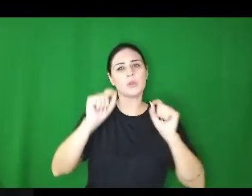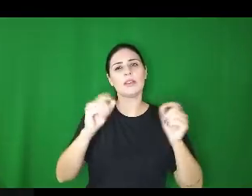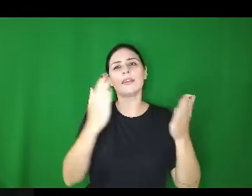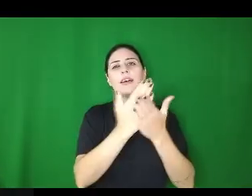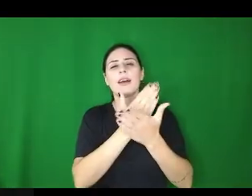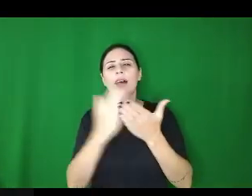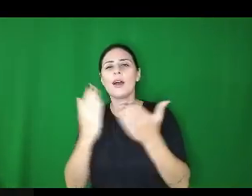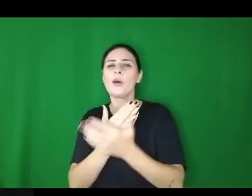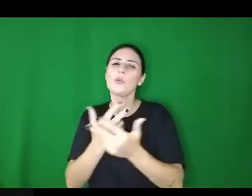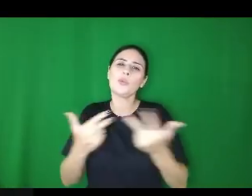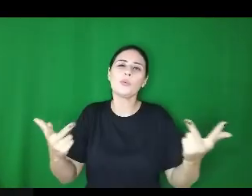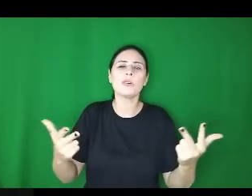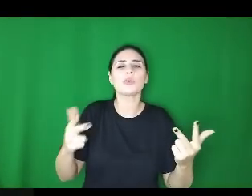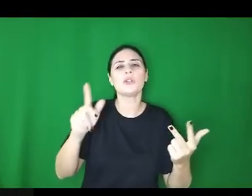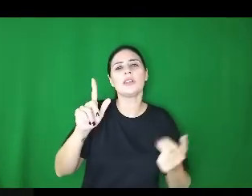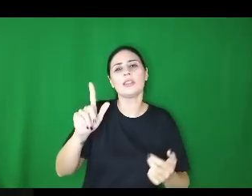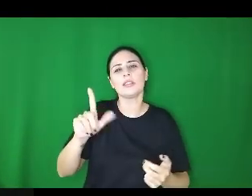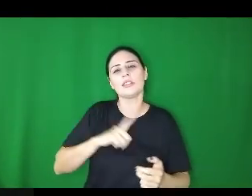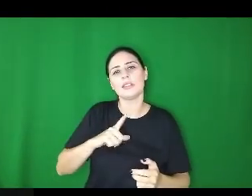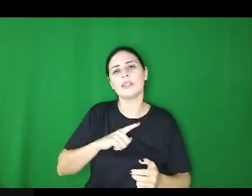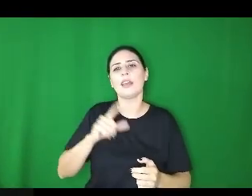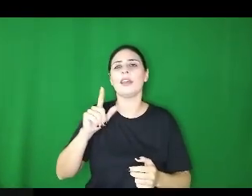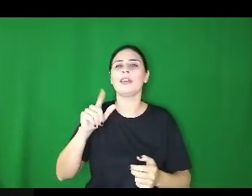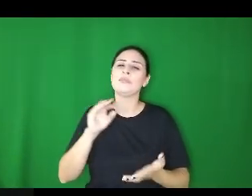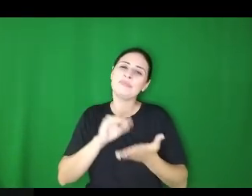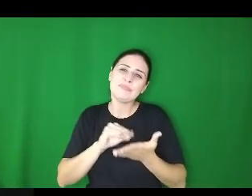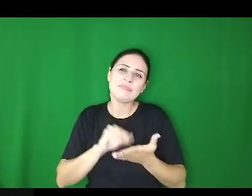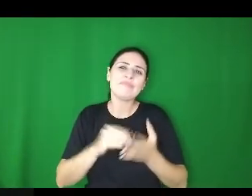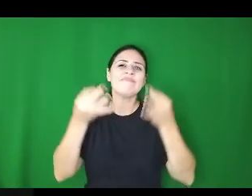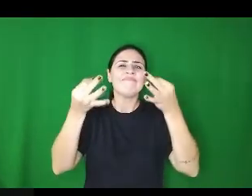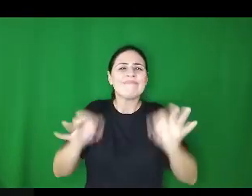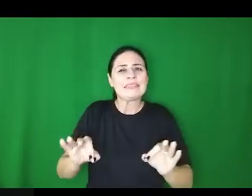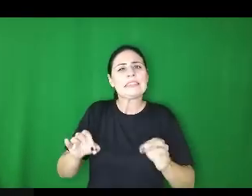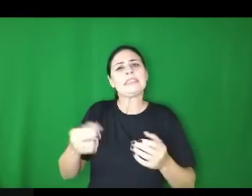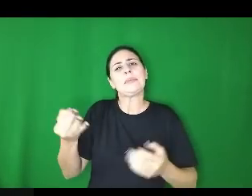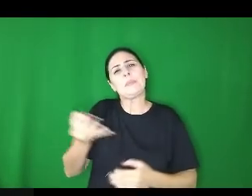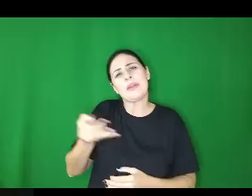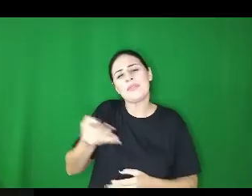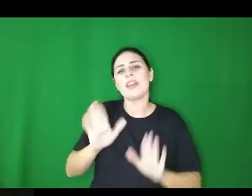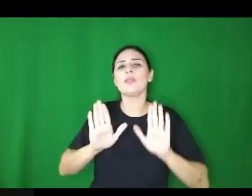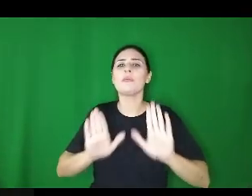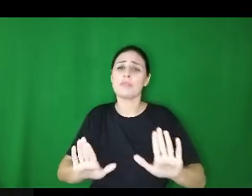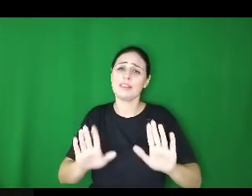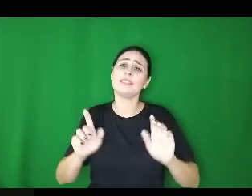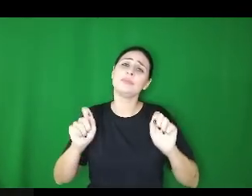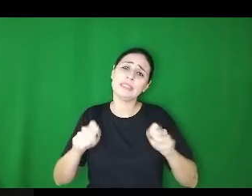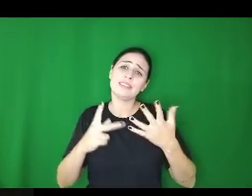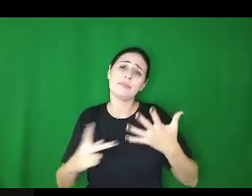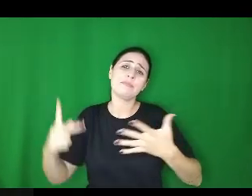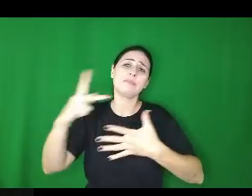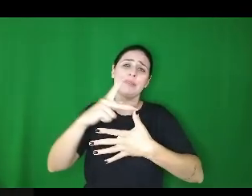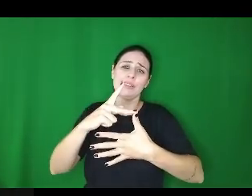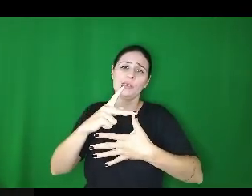noção. Bom, esse documento, esse material, ele está aí, e acho que foi um baita esforço